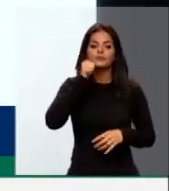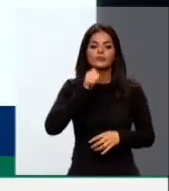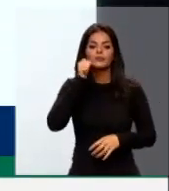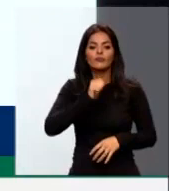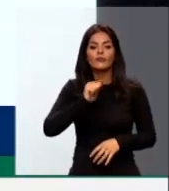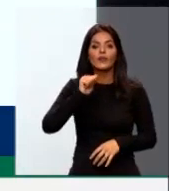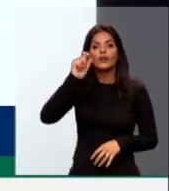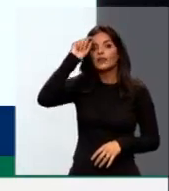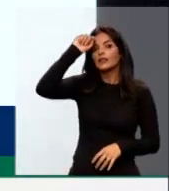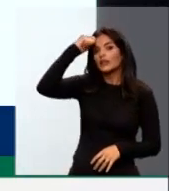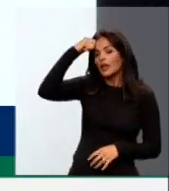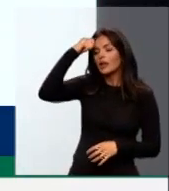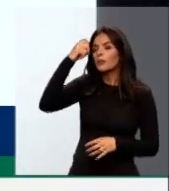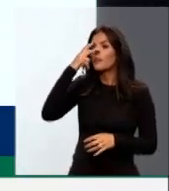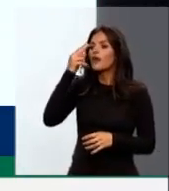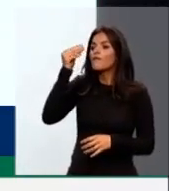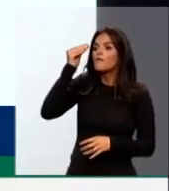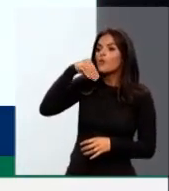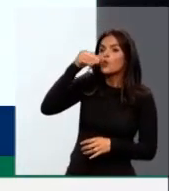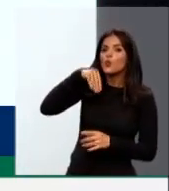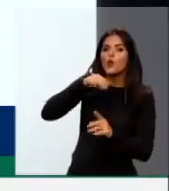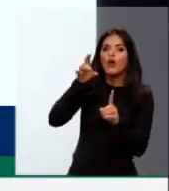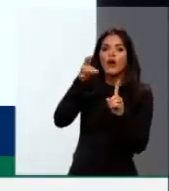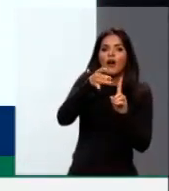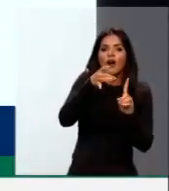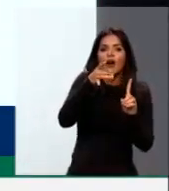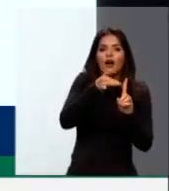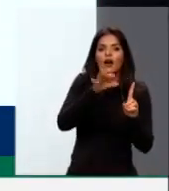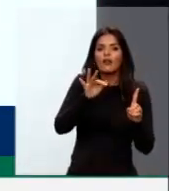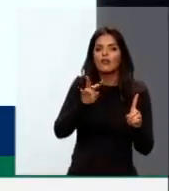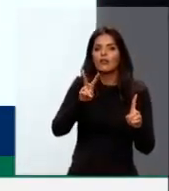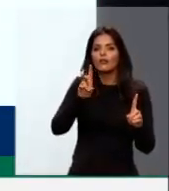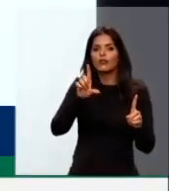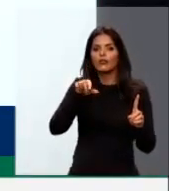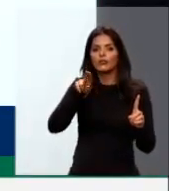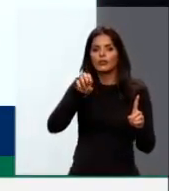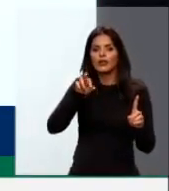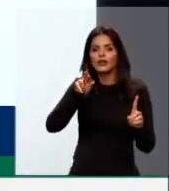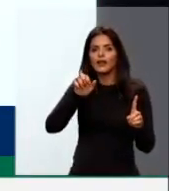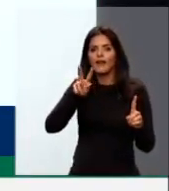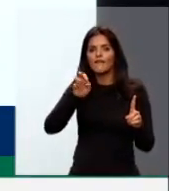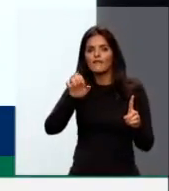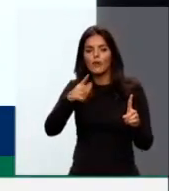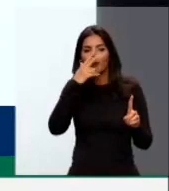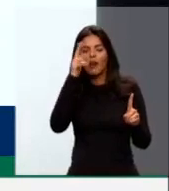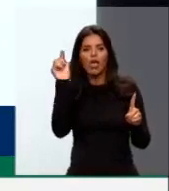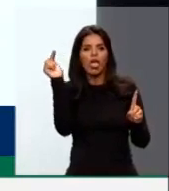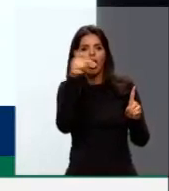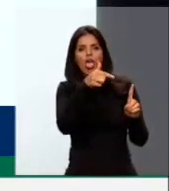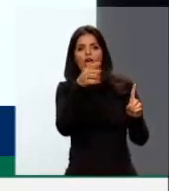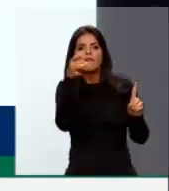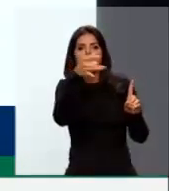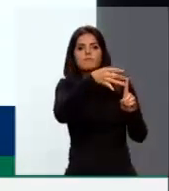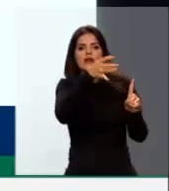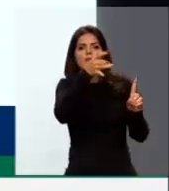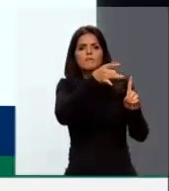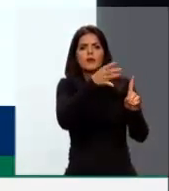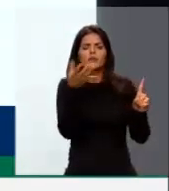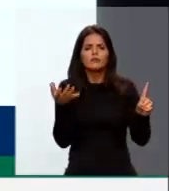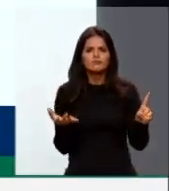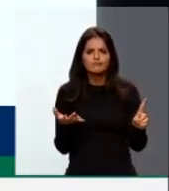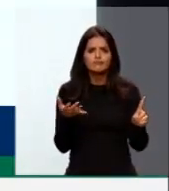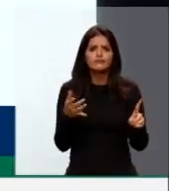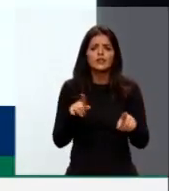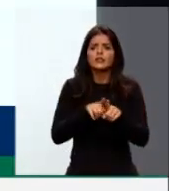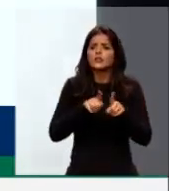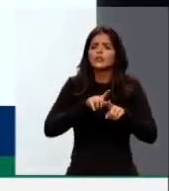estamos vulneráveis em tantos segmentos, em especial quando tratamos de saúde. E aí eu queria já chamar